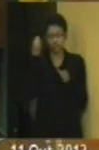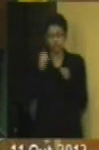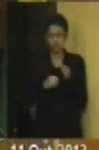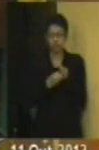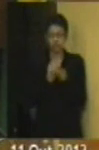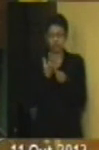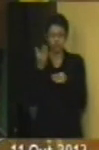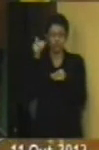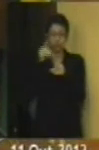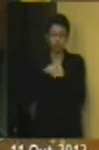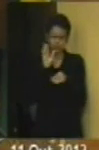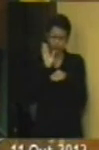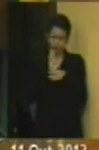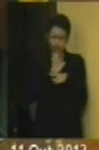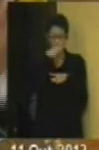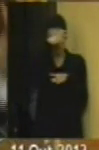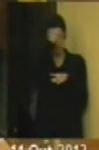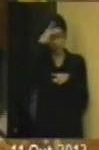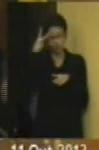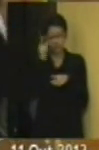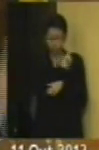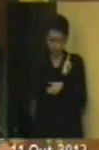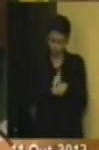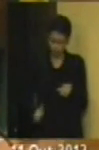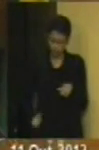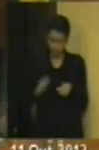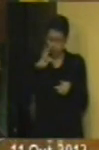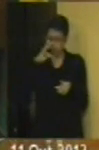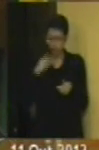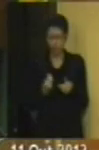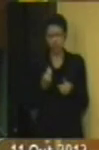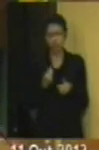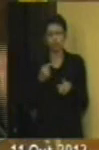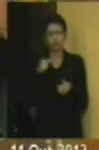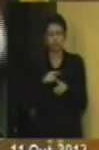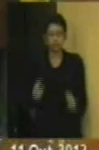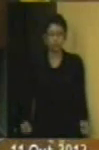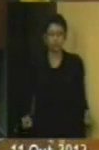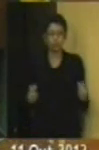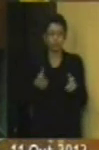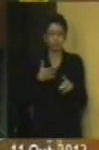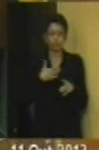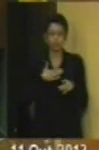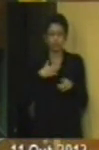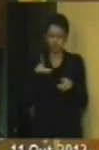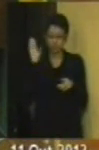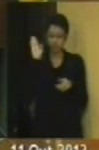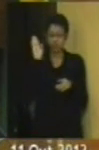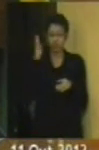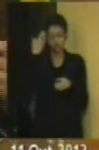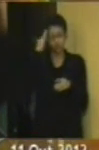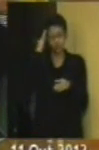muito pequeno e ajudar a prefeita eleita conceição a governar a cidade para todos e aqui desta casa pelo menos do meu mandato ter a compreensão